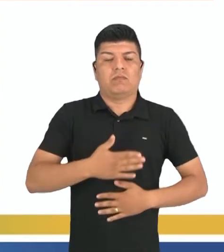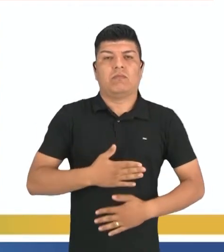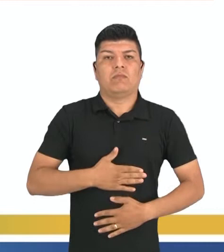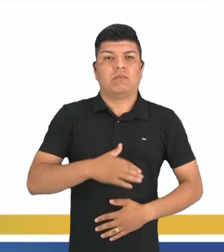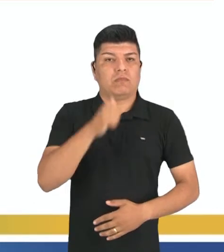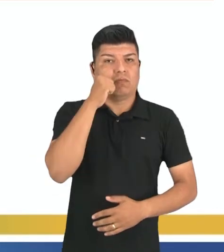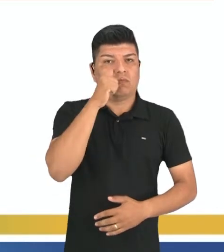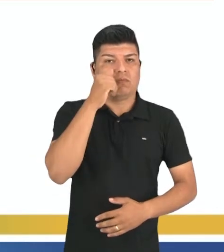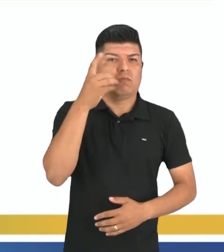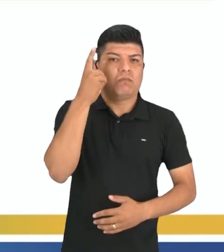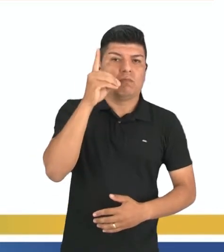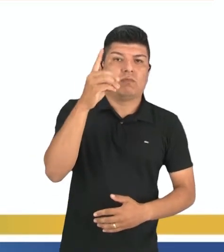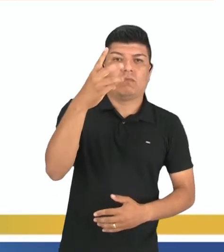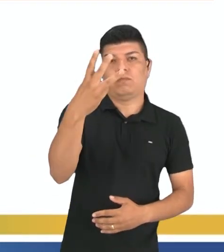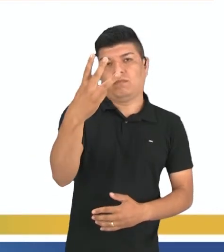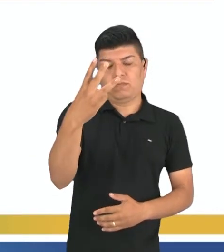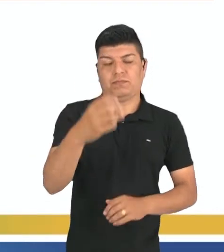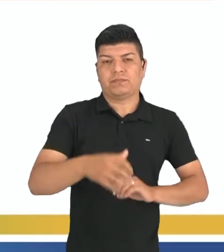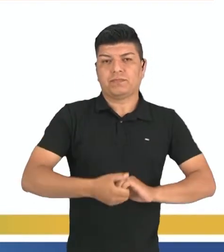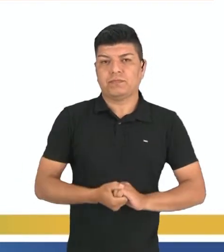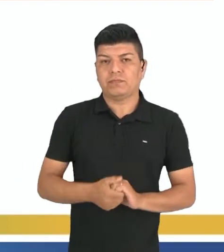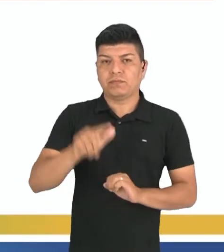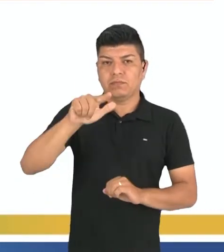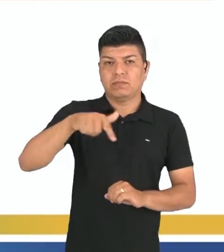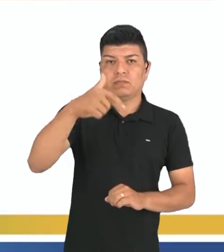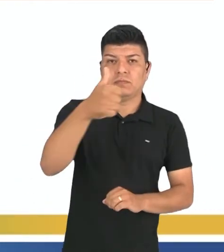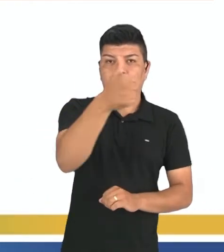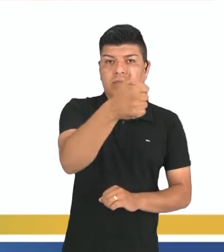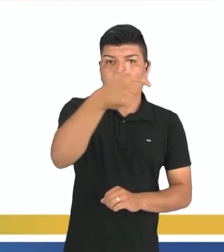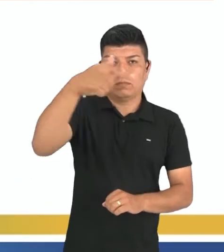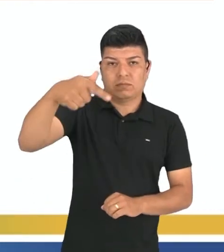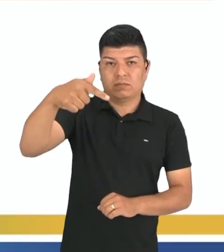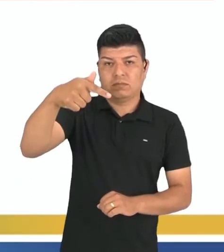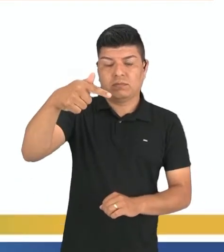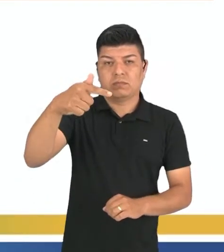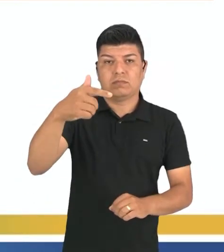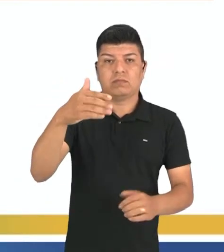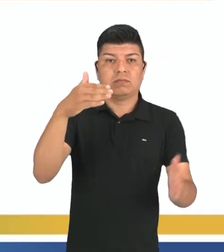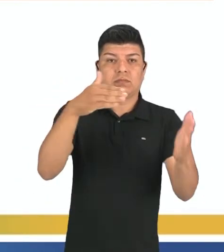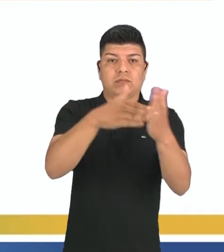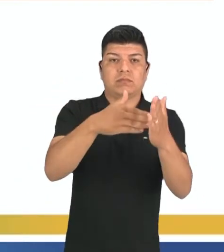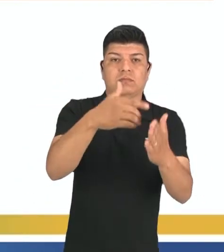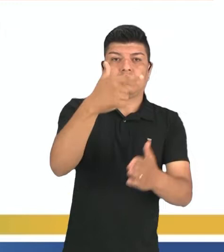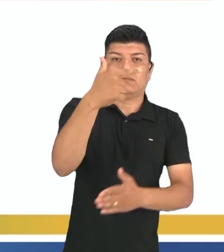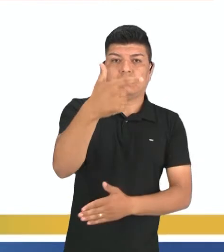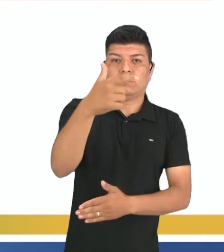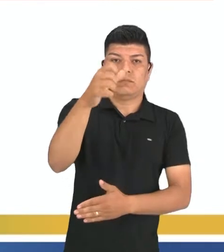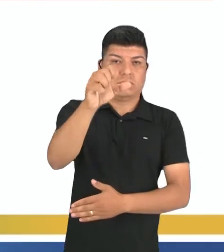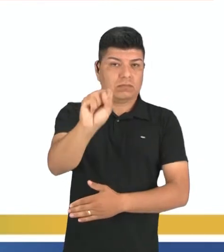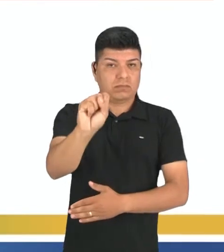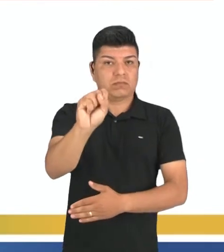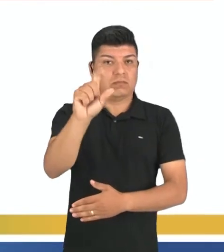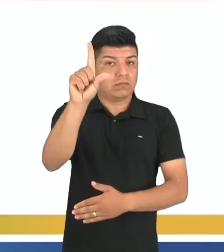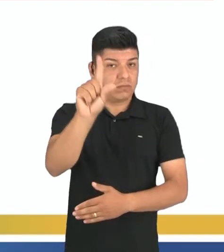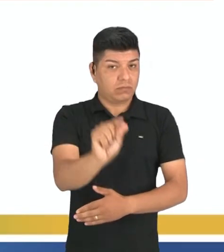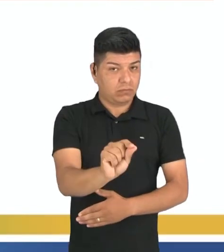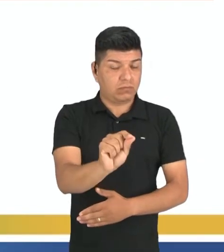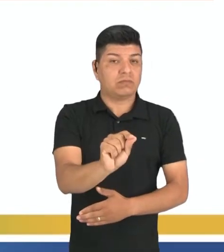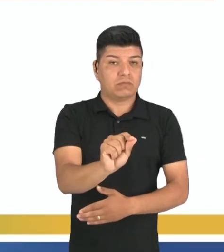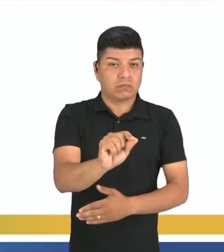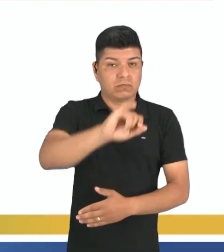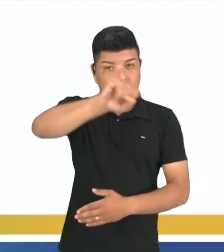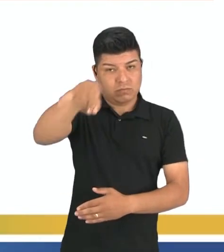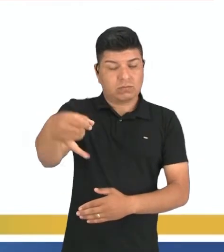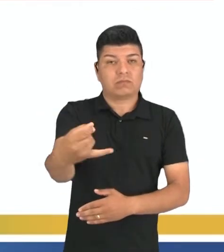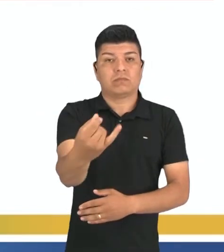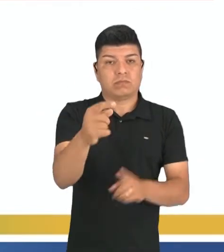dias. Depois do 17º dia até o 28º, nós temos um período em que diminuem essas